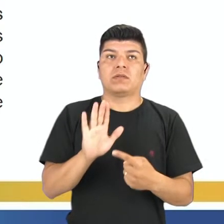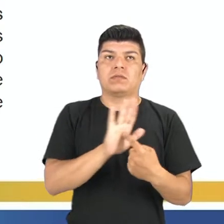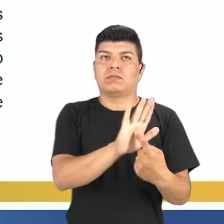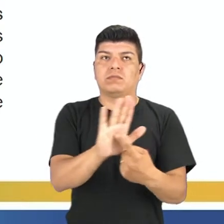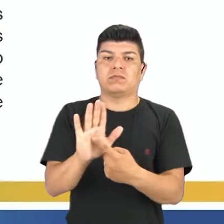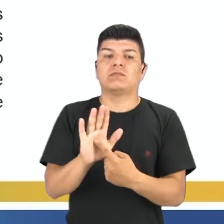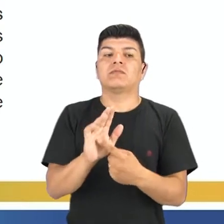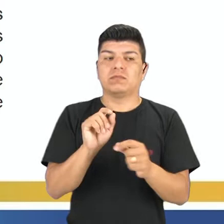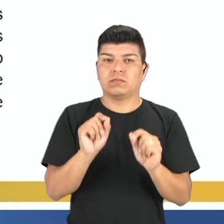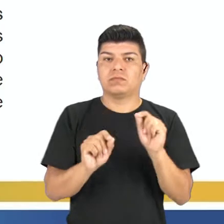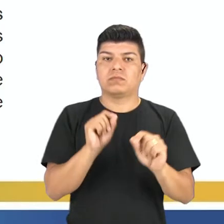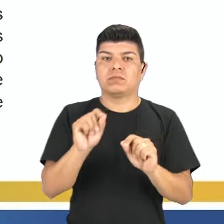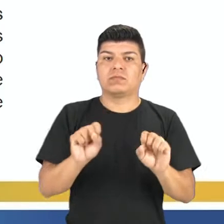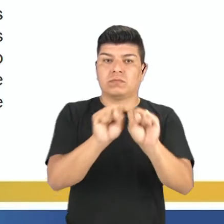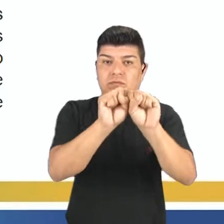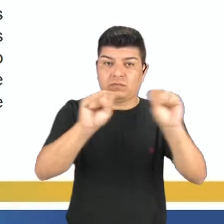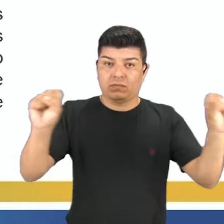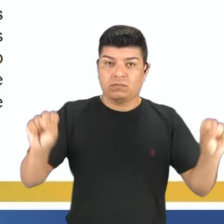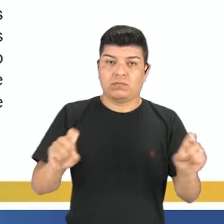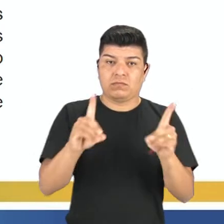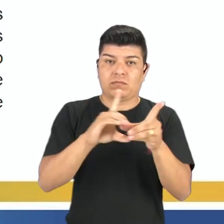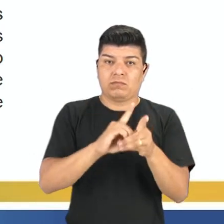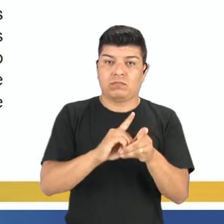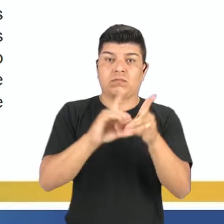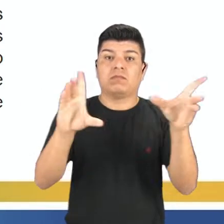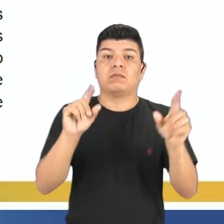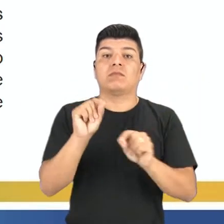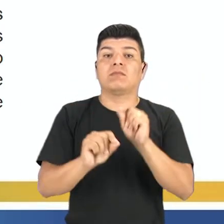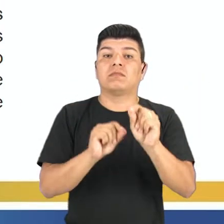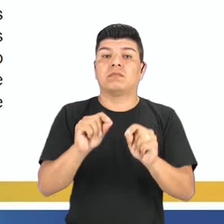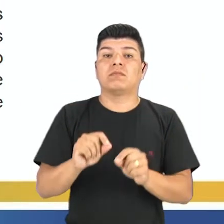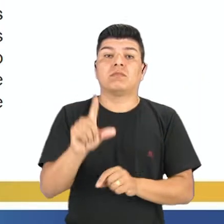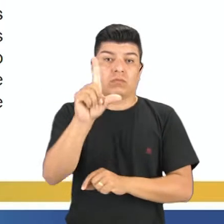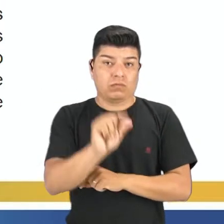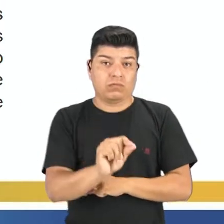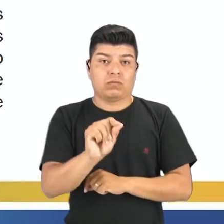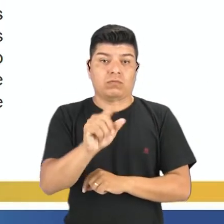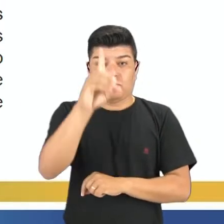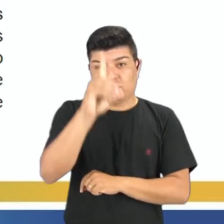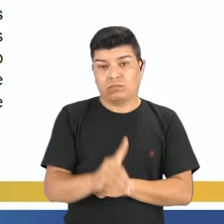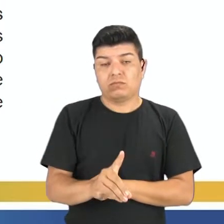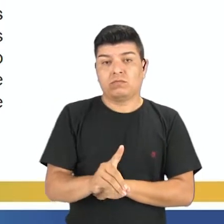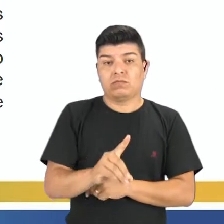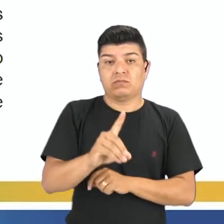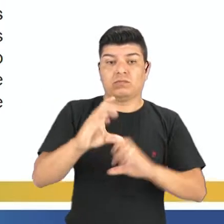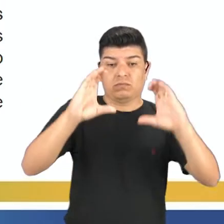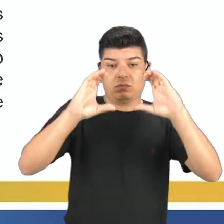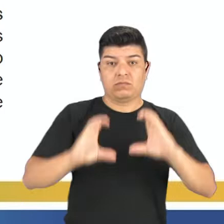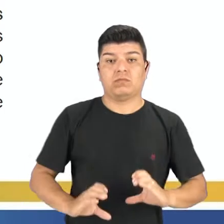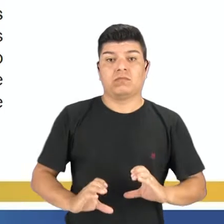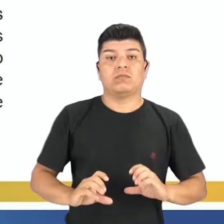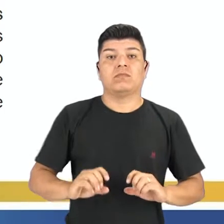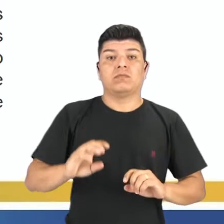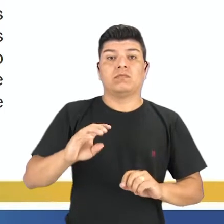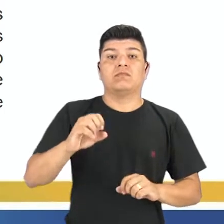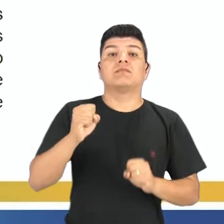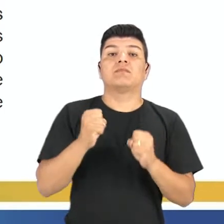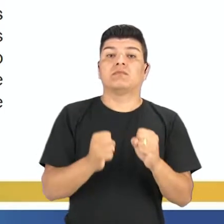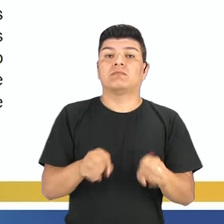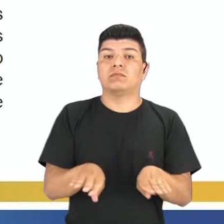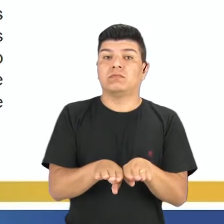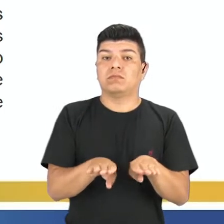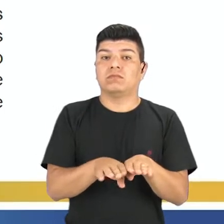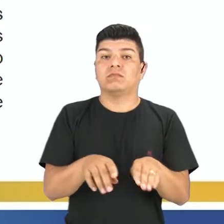cenário propício em sistema democrático. Implica a noção mínima dos direitos de cidadão e a capacidade